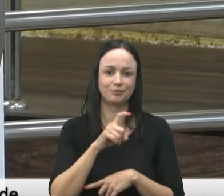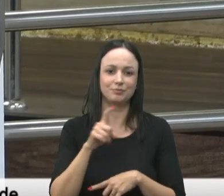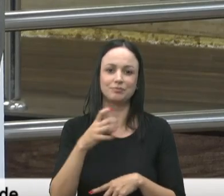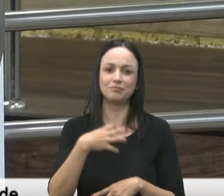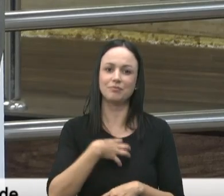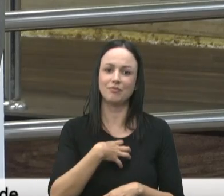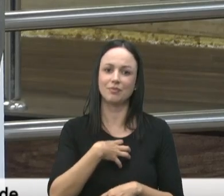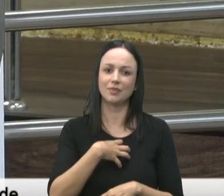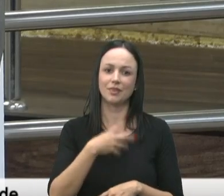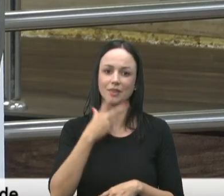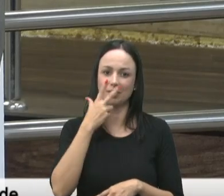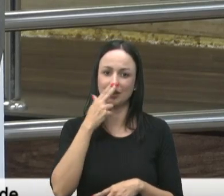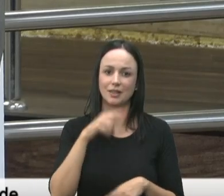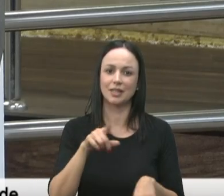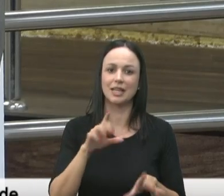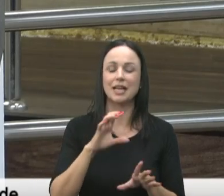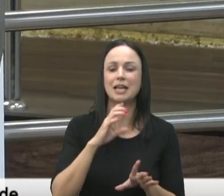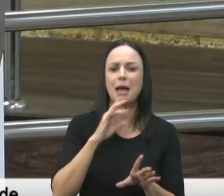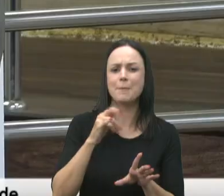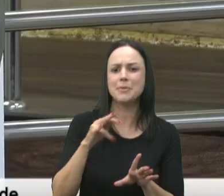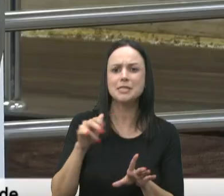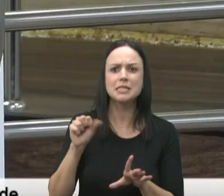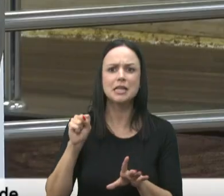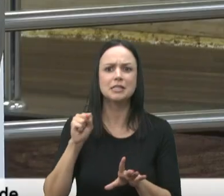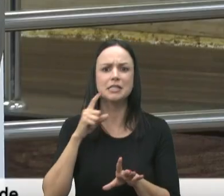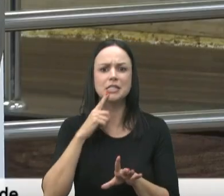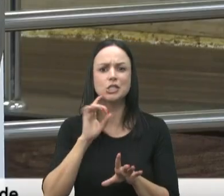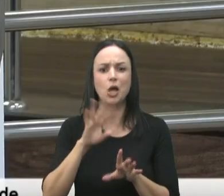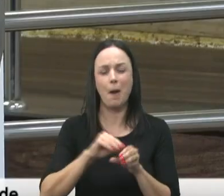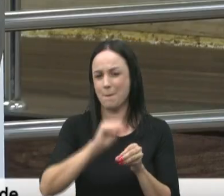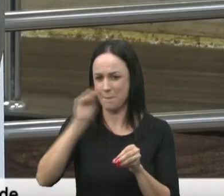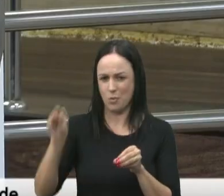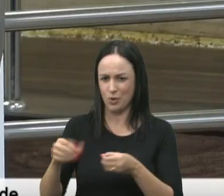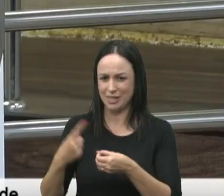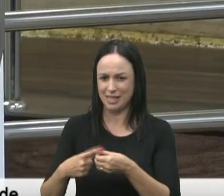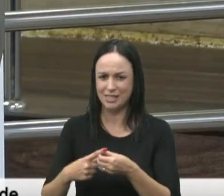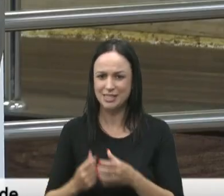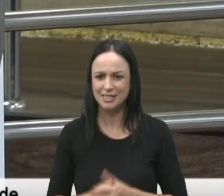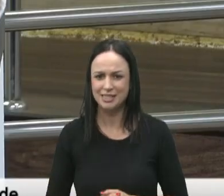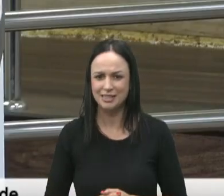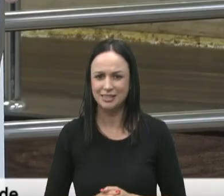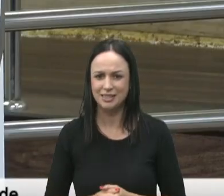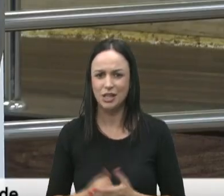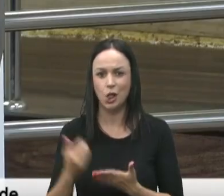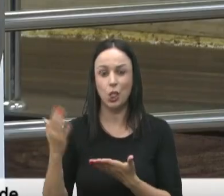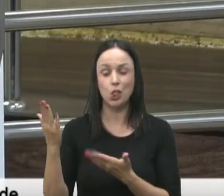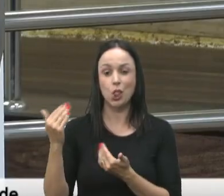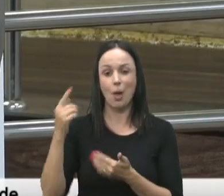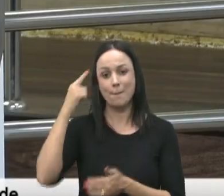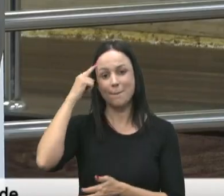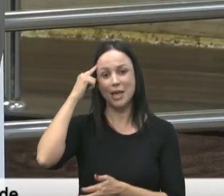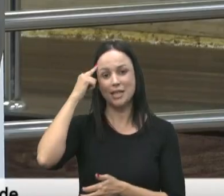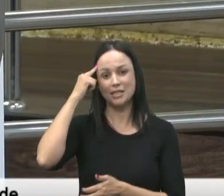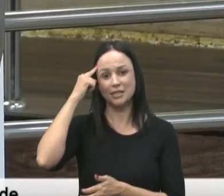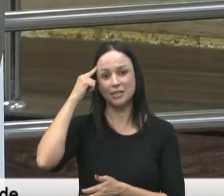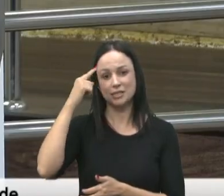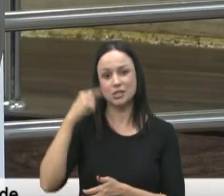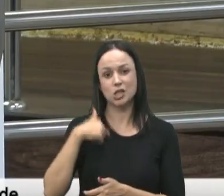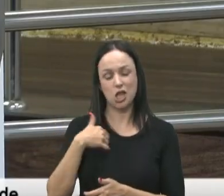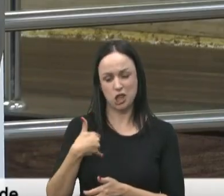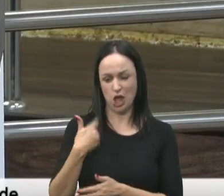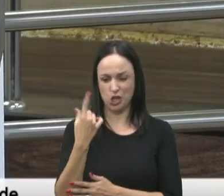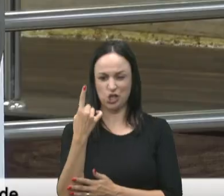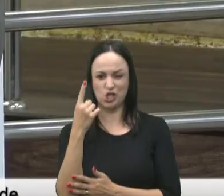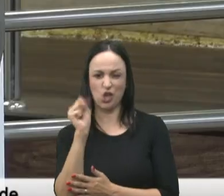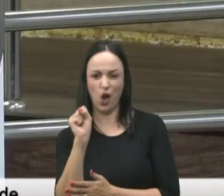pessoas, escapista, de que basta você mudar de cidade. Então os nossos jovens ficam pensando assim: eu vou fazer meus 18 anos,